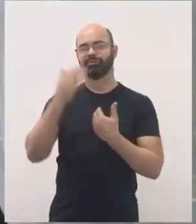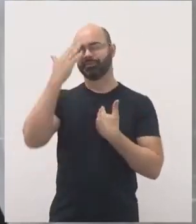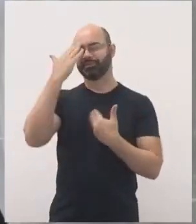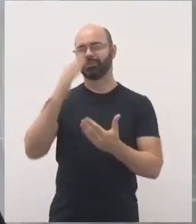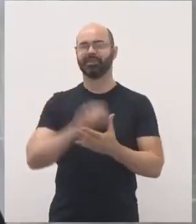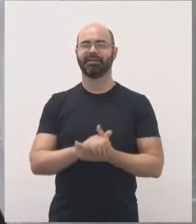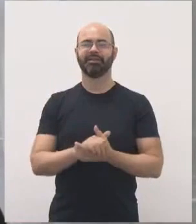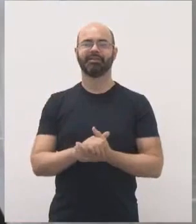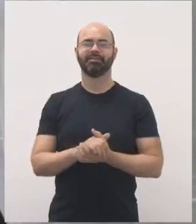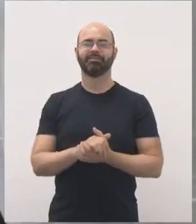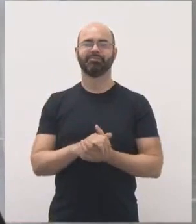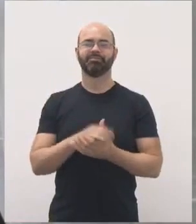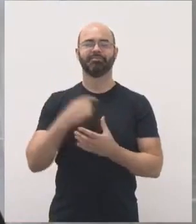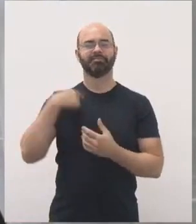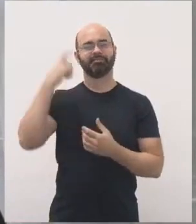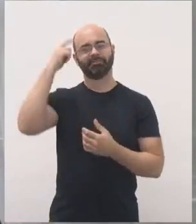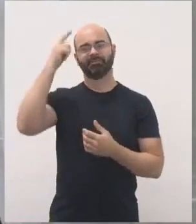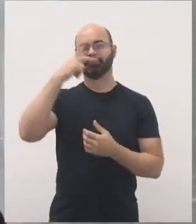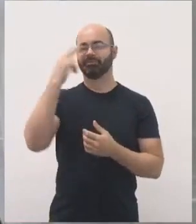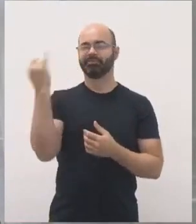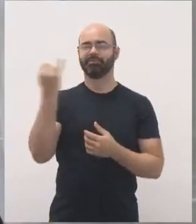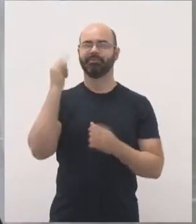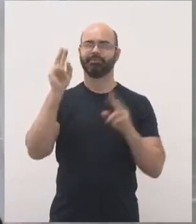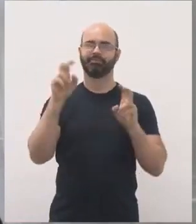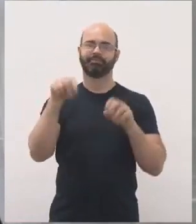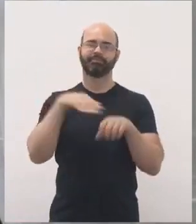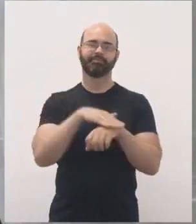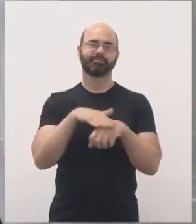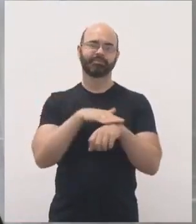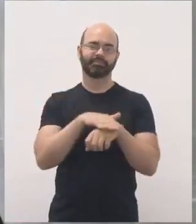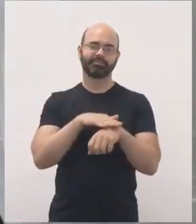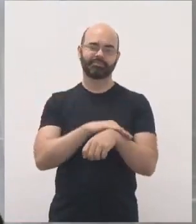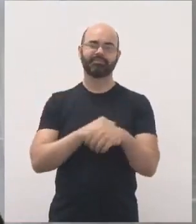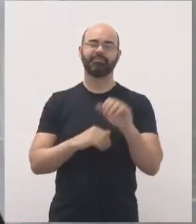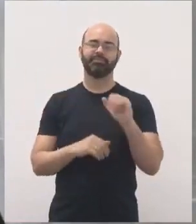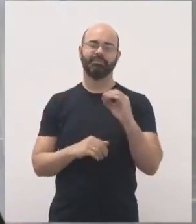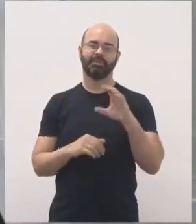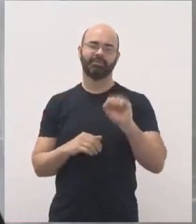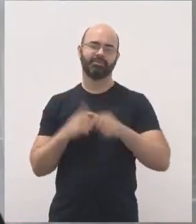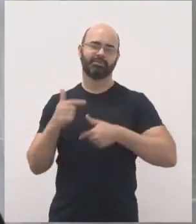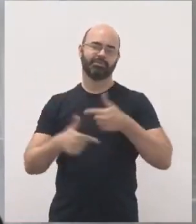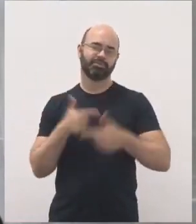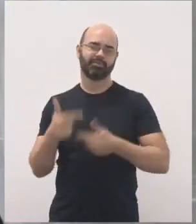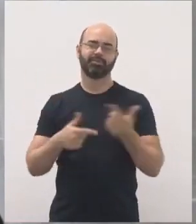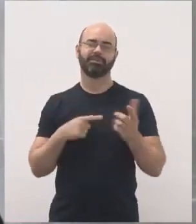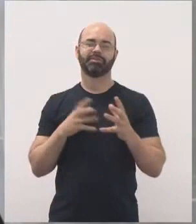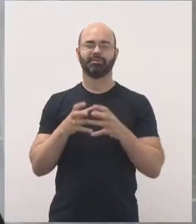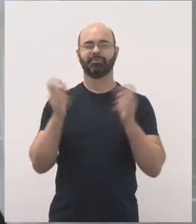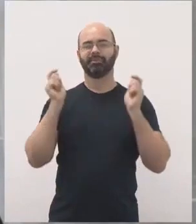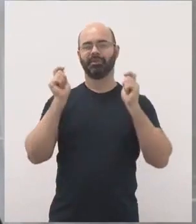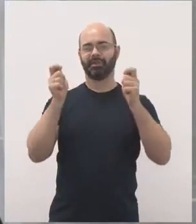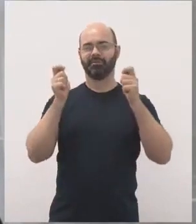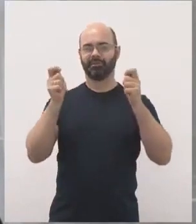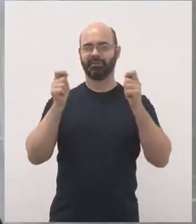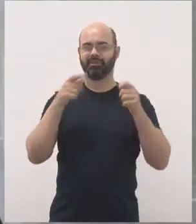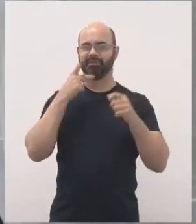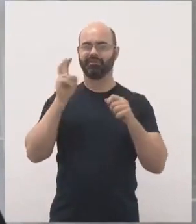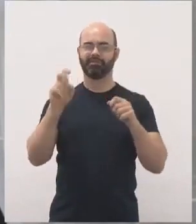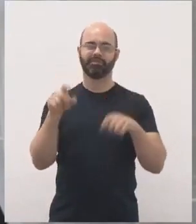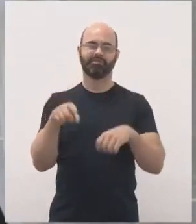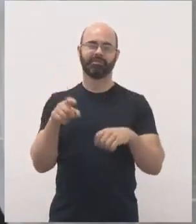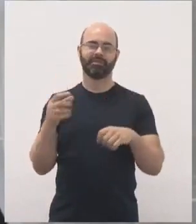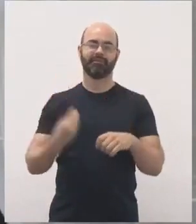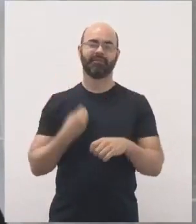Eu acho que é muito importante a gente dizer que, assim, essas ações que a gente pensou, essa campanha, quando a gente fala de valorização da